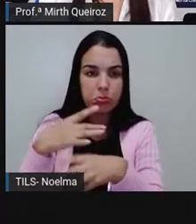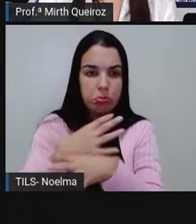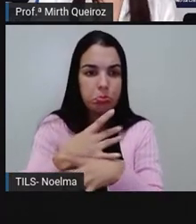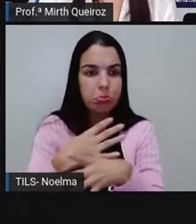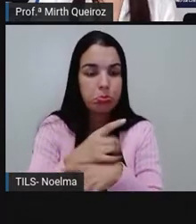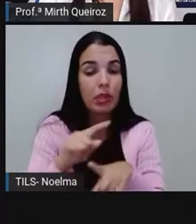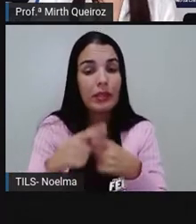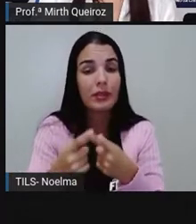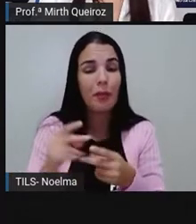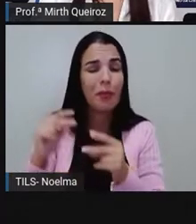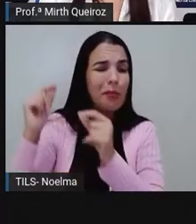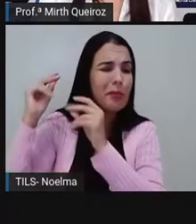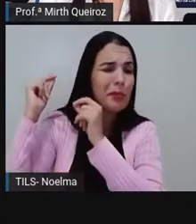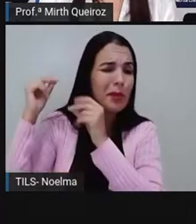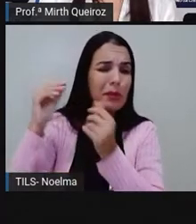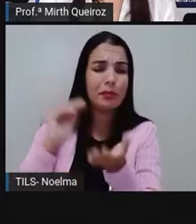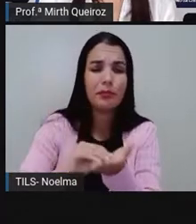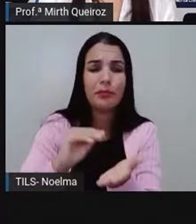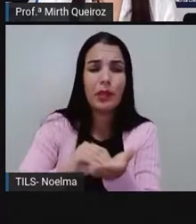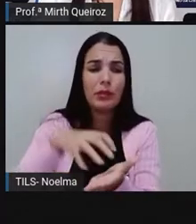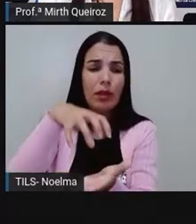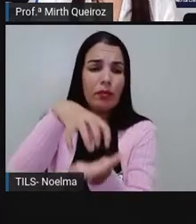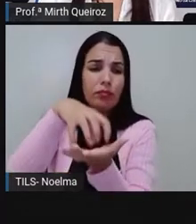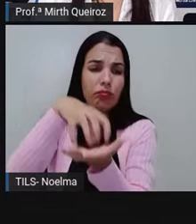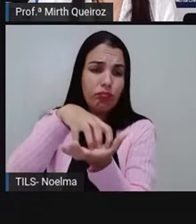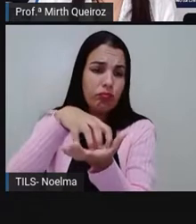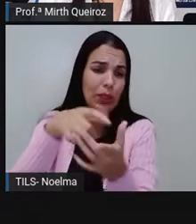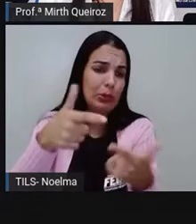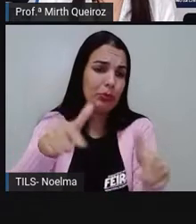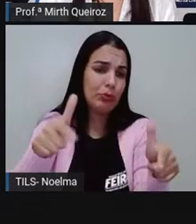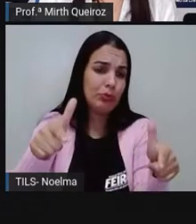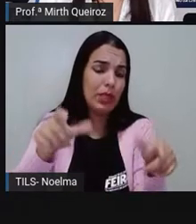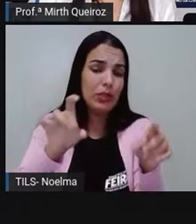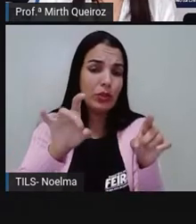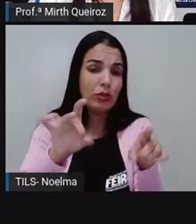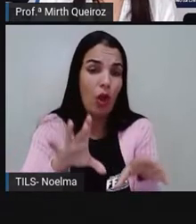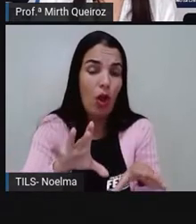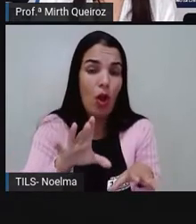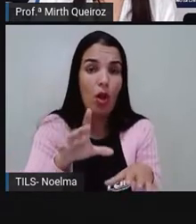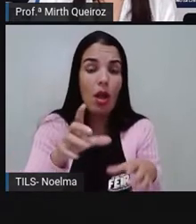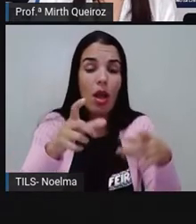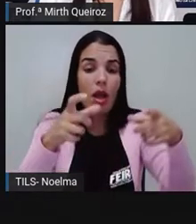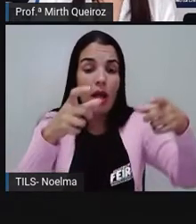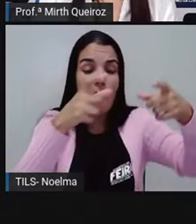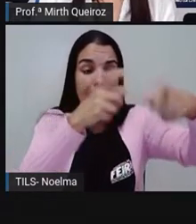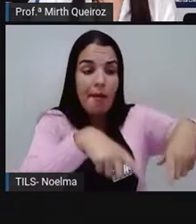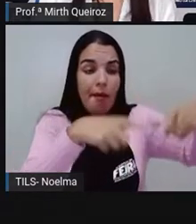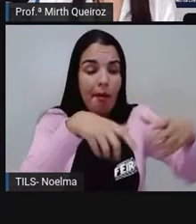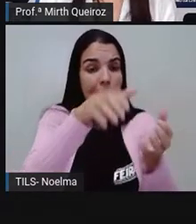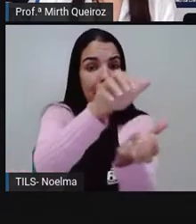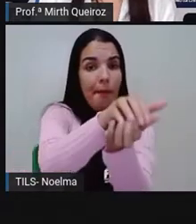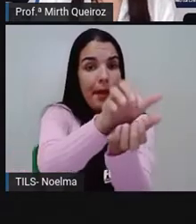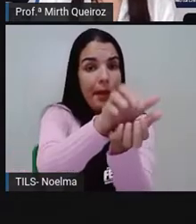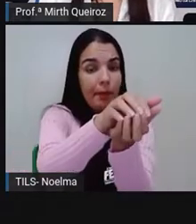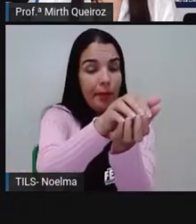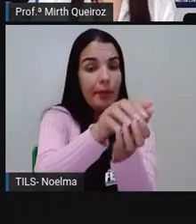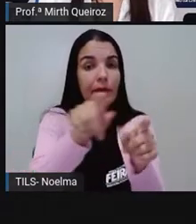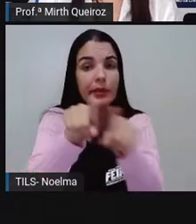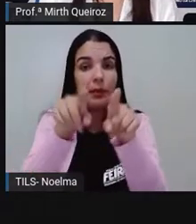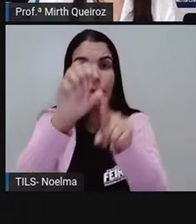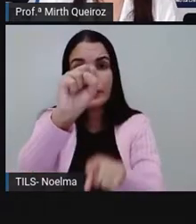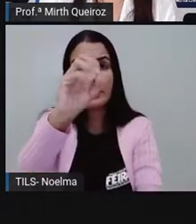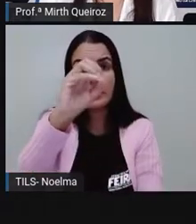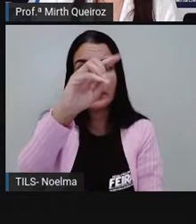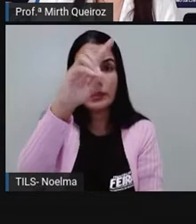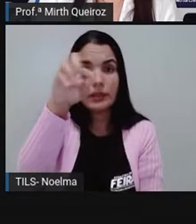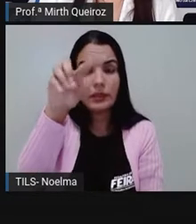órgão centralizador para coordenar o sistema. Apenas a capitania de São Vicente e a de Pernambuco deram certo. E a